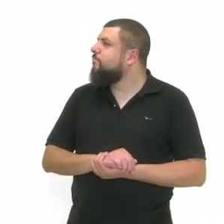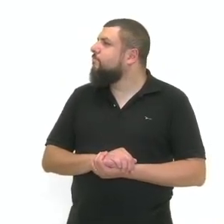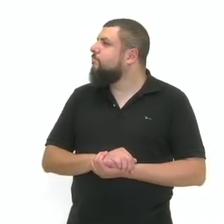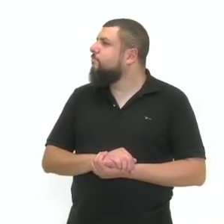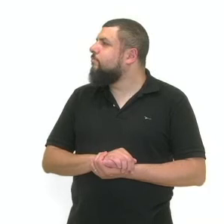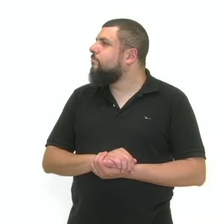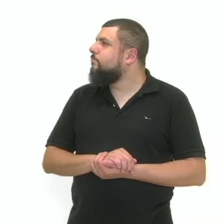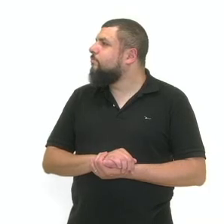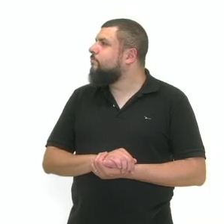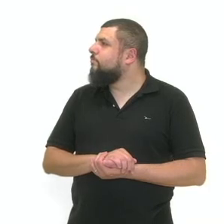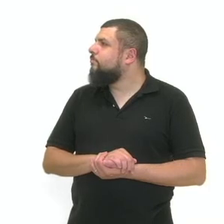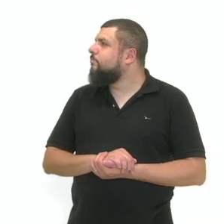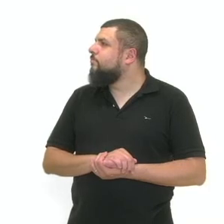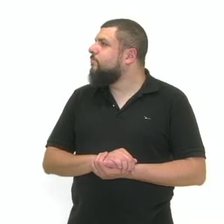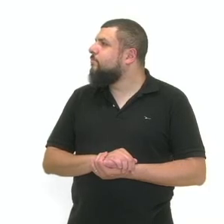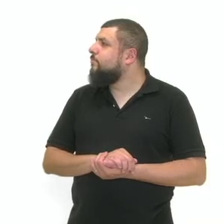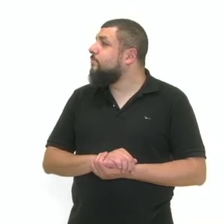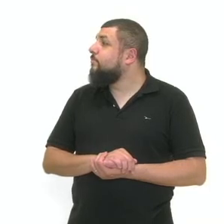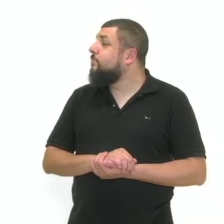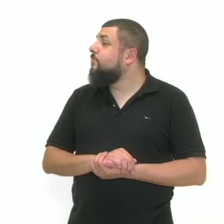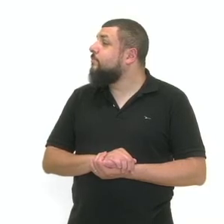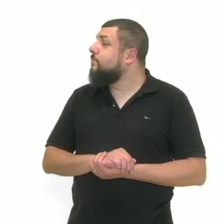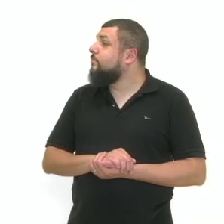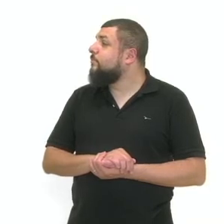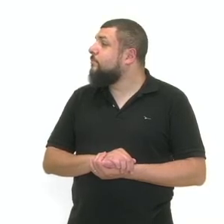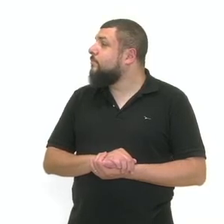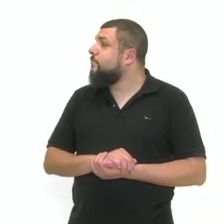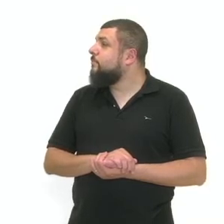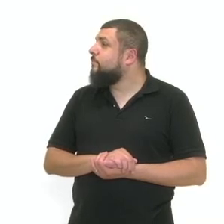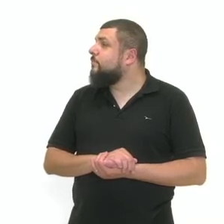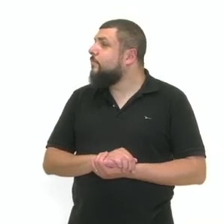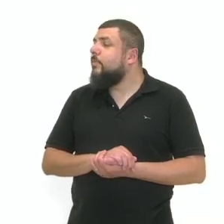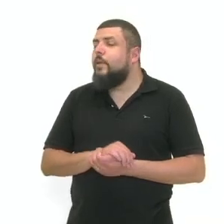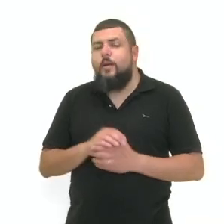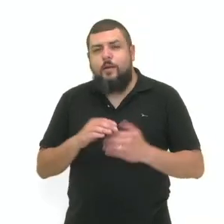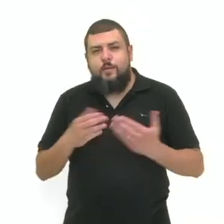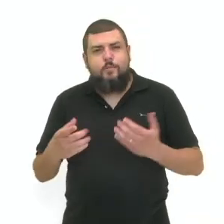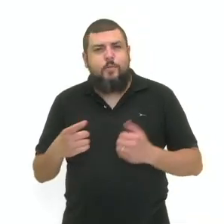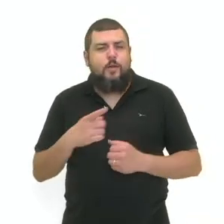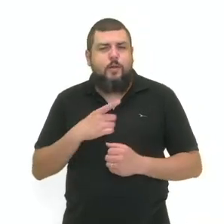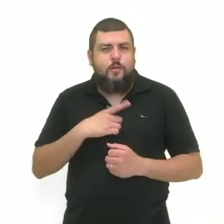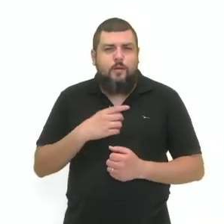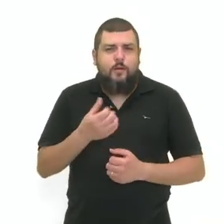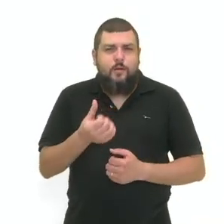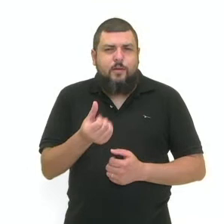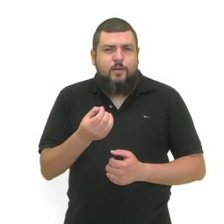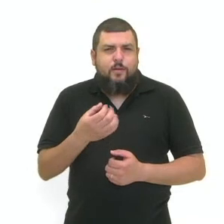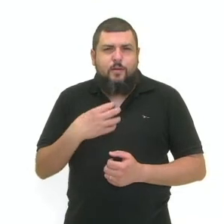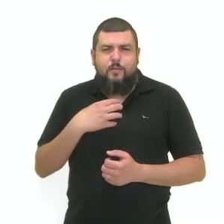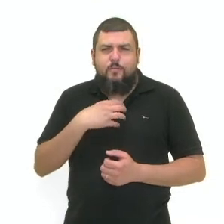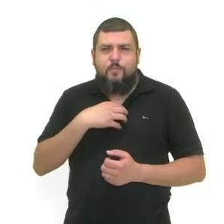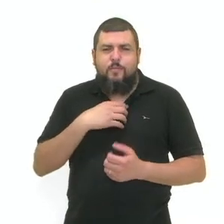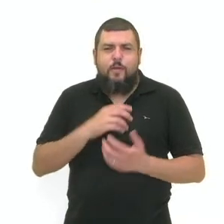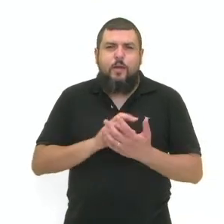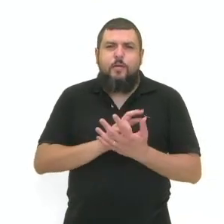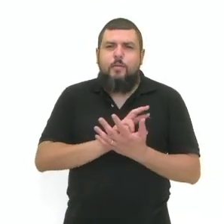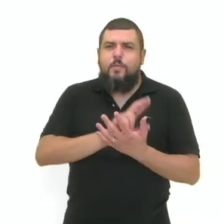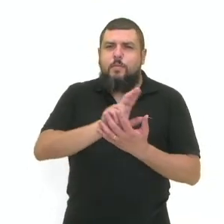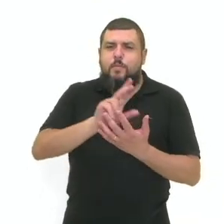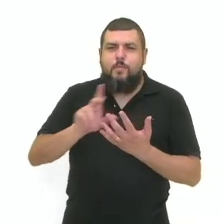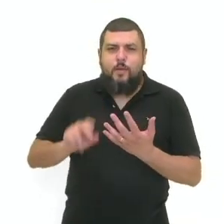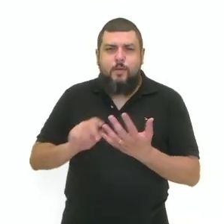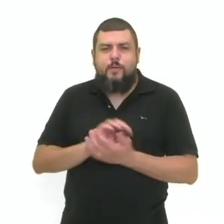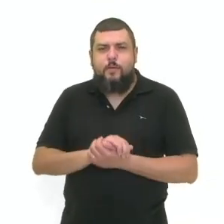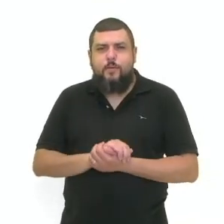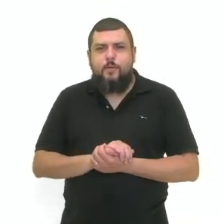12 dividido por 2 é seis então eu vou ter de 60 maneiras diferentes para retirar essas